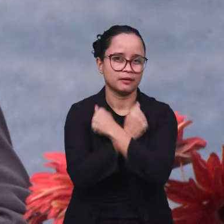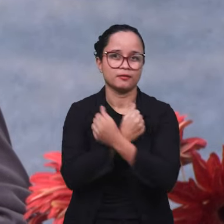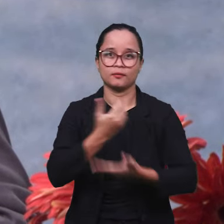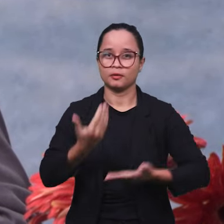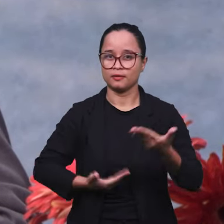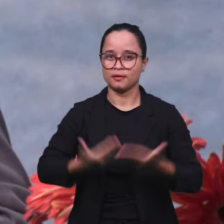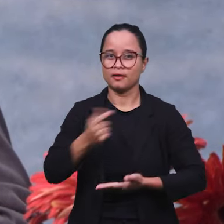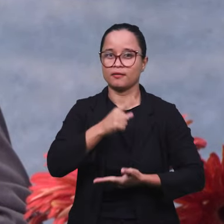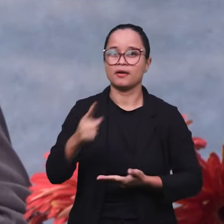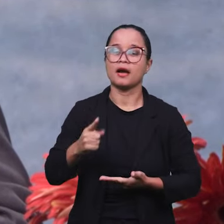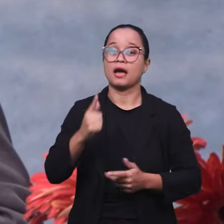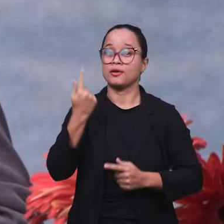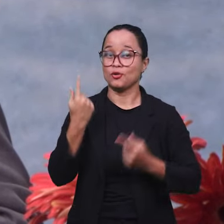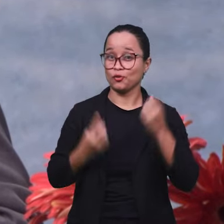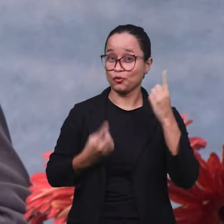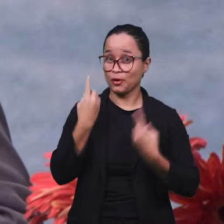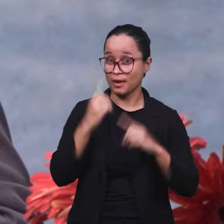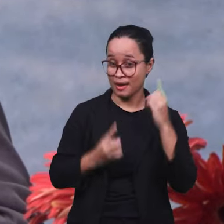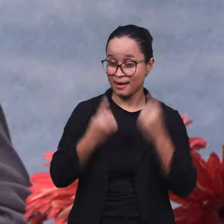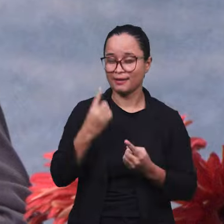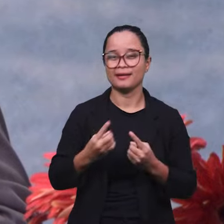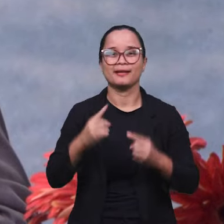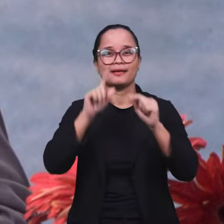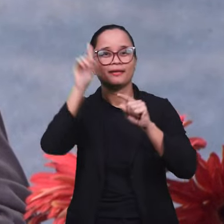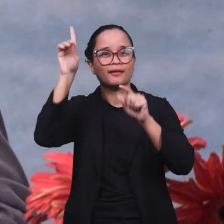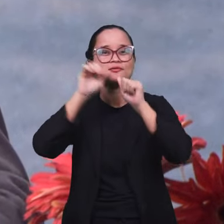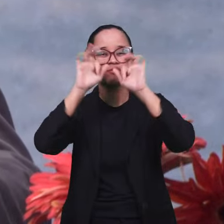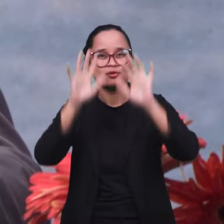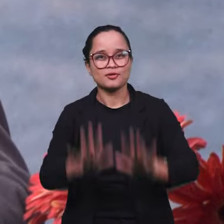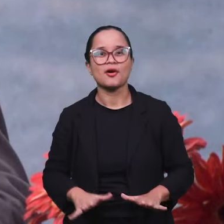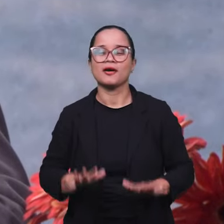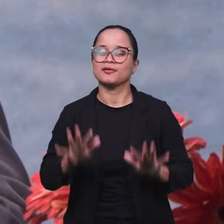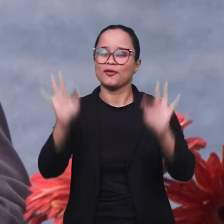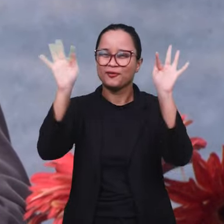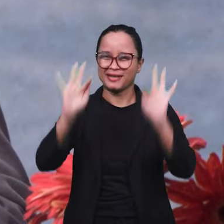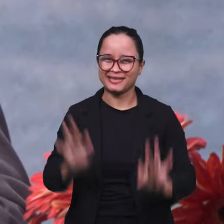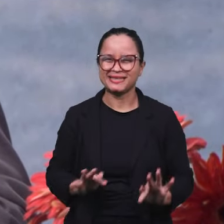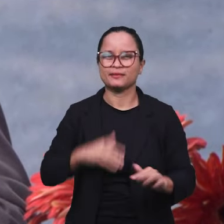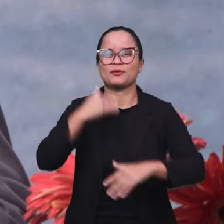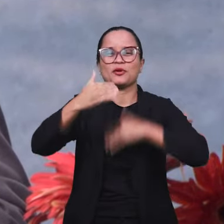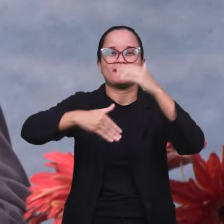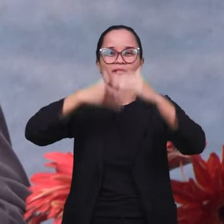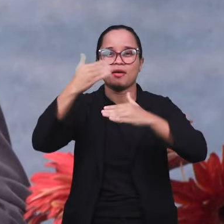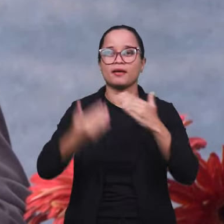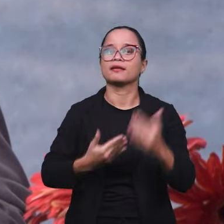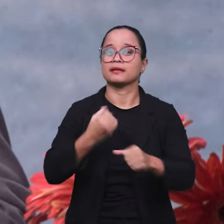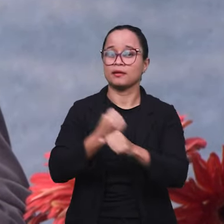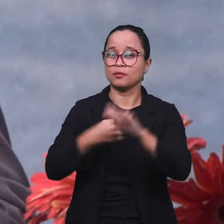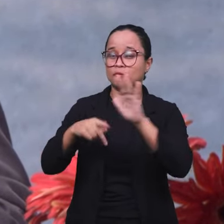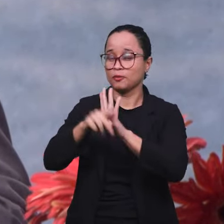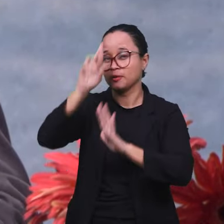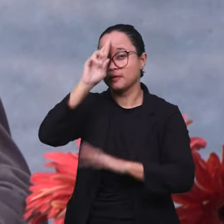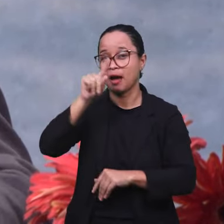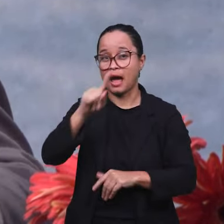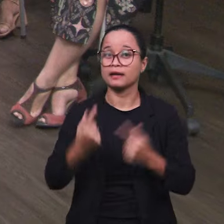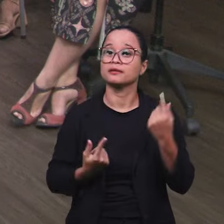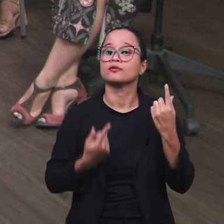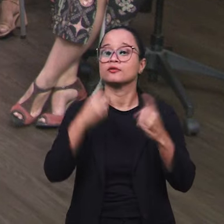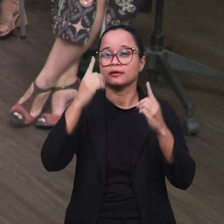aí em Santiago, no Chile. Deus abençoe. Estamos felizes pelo crescimento da obra aí em Santiago, no Chile.